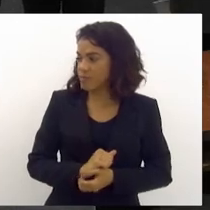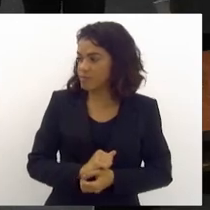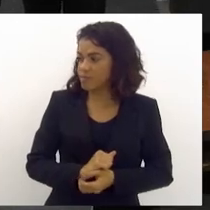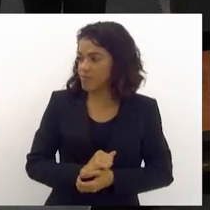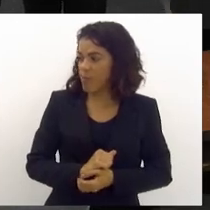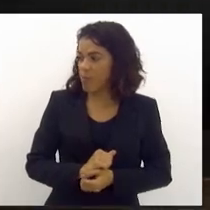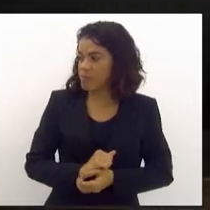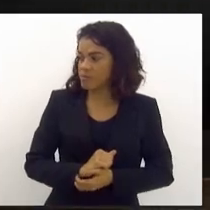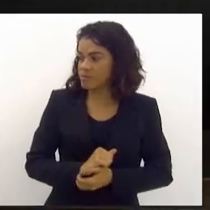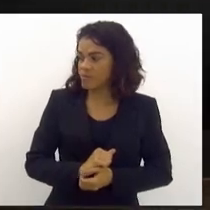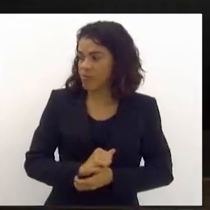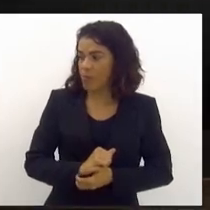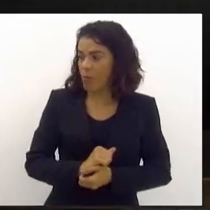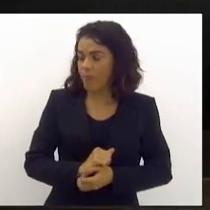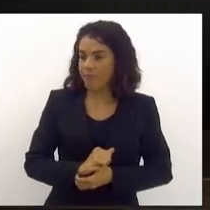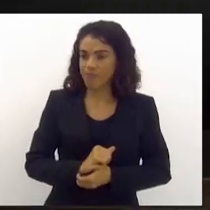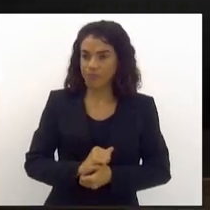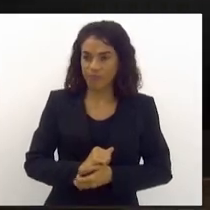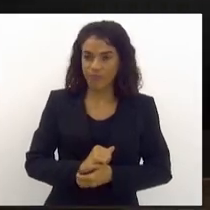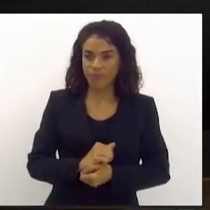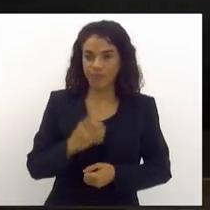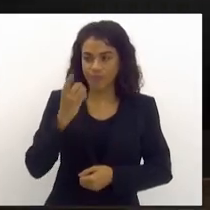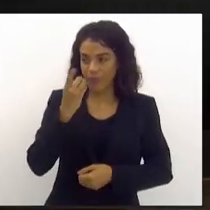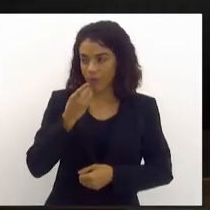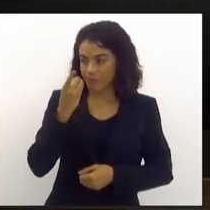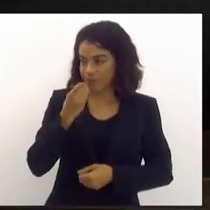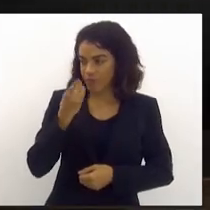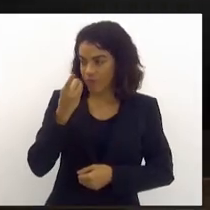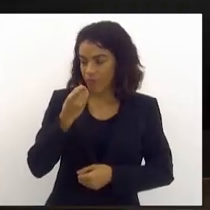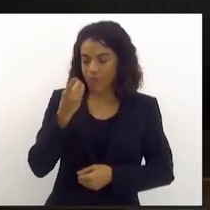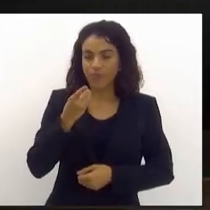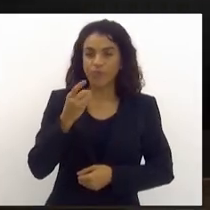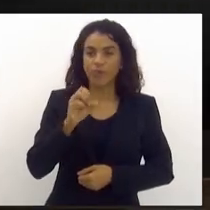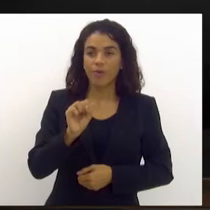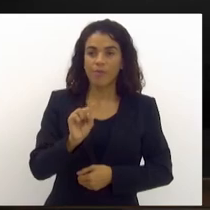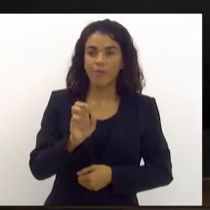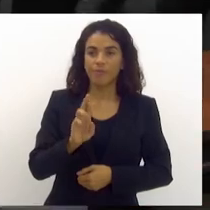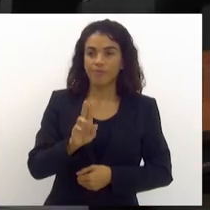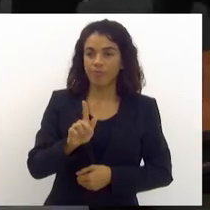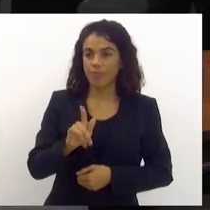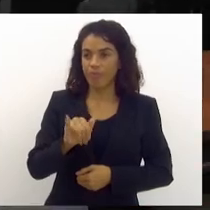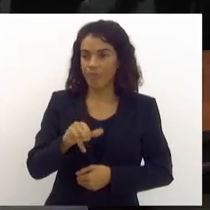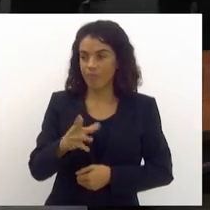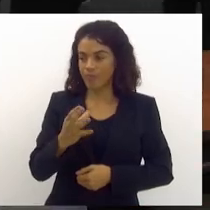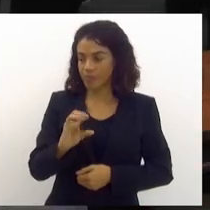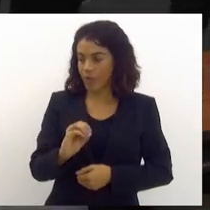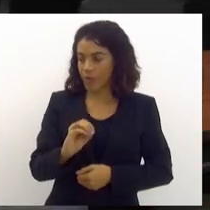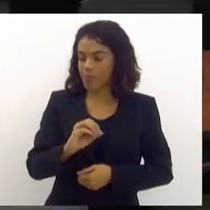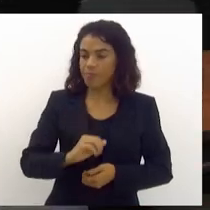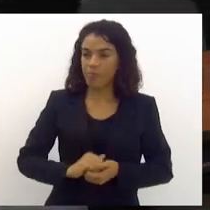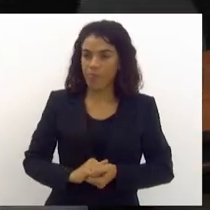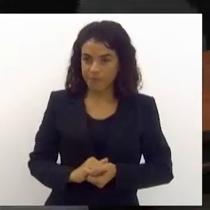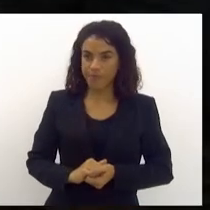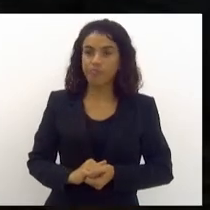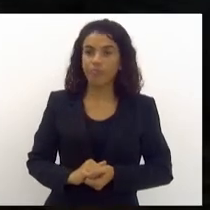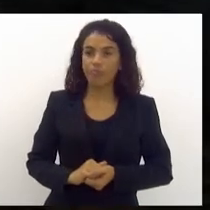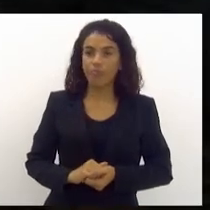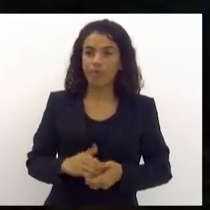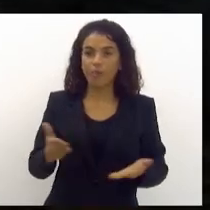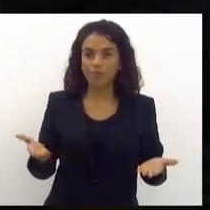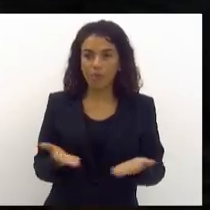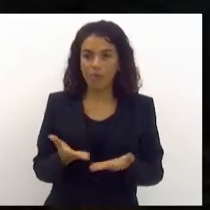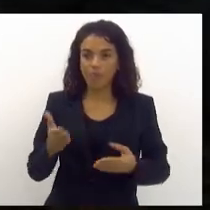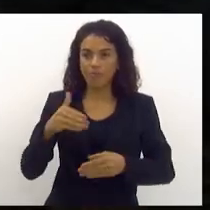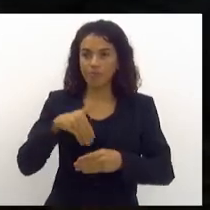Vai encaminhar, deputado, líder de governo, doutor Serginho. Lembrando aos senhores deputados que a gente está em